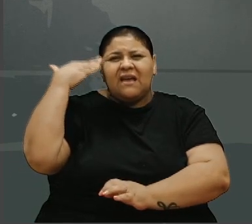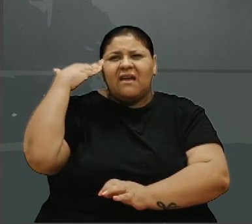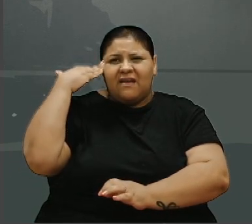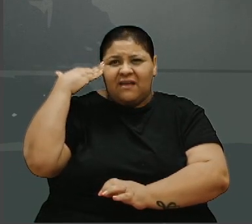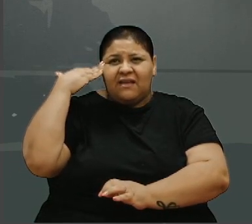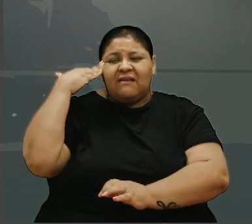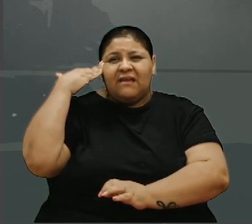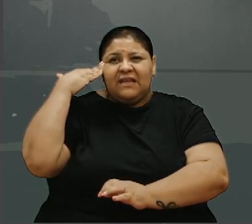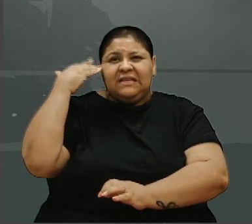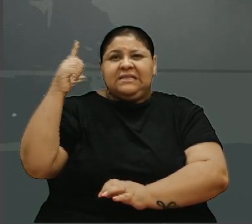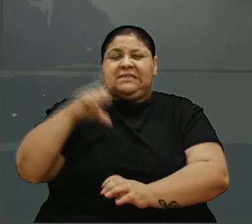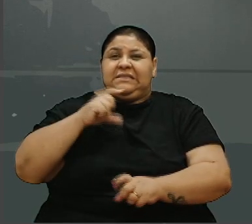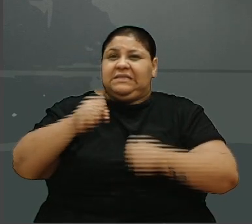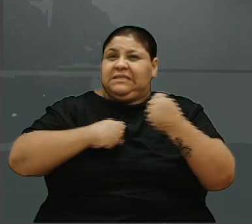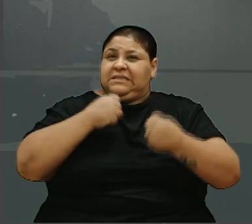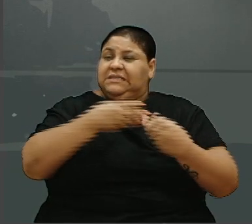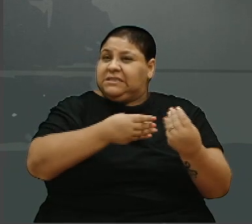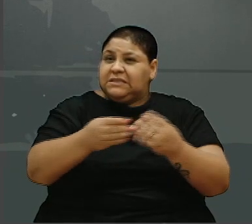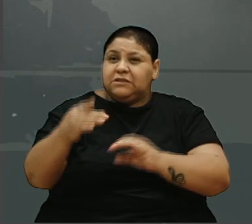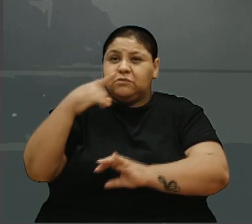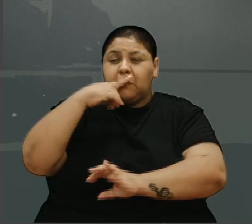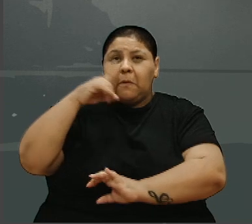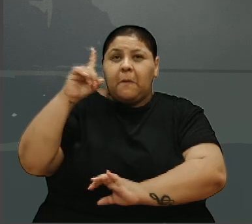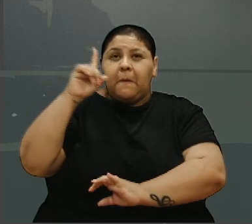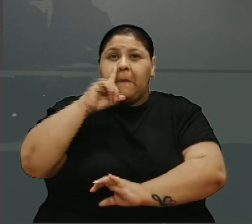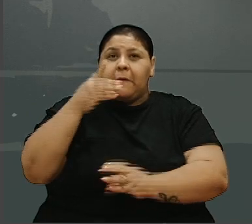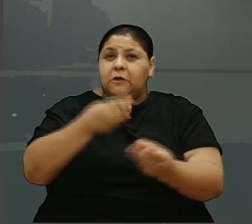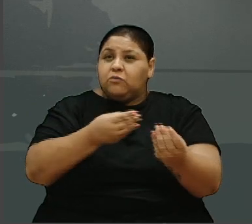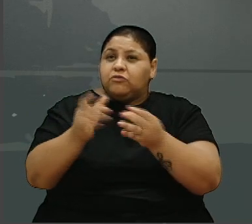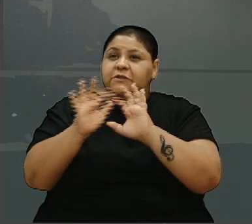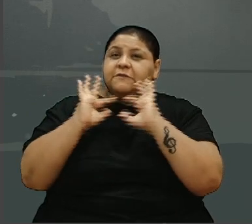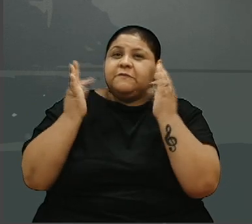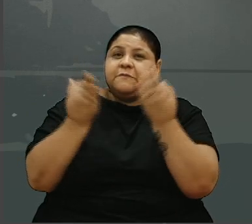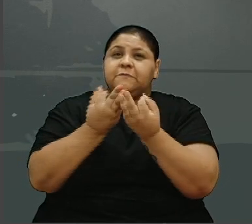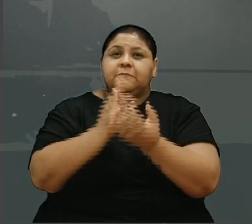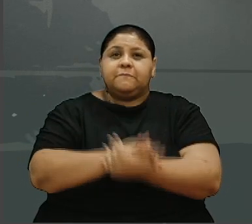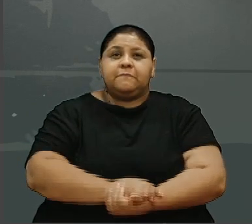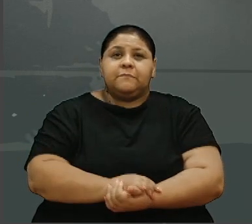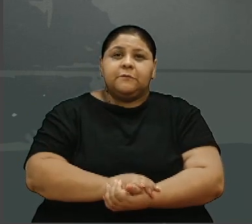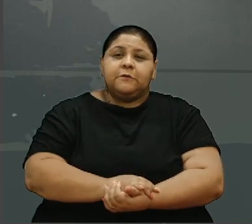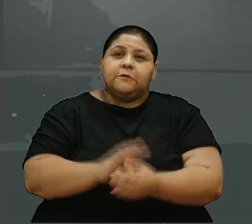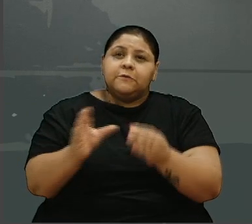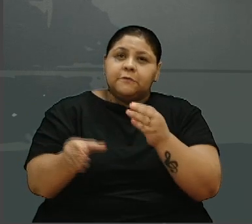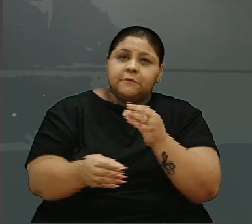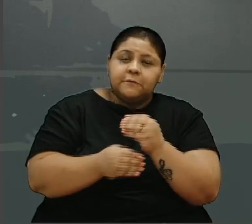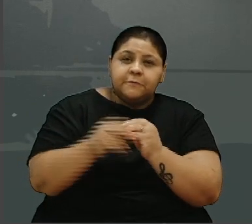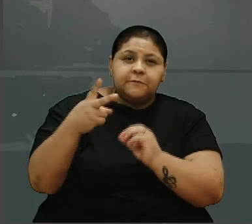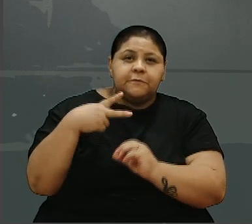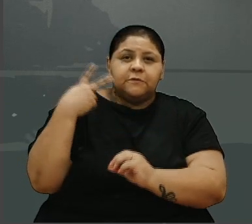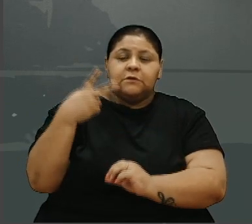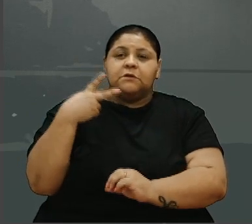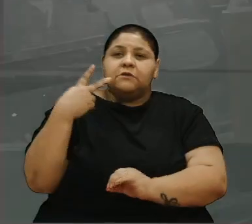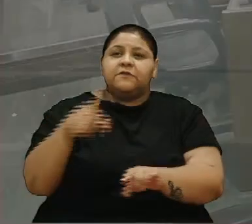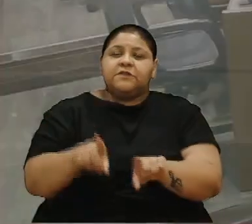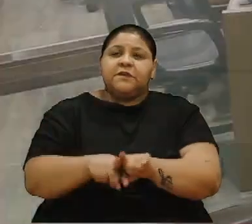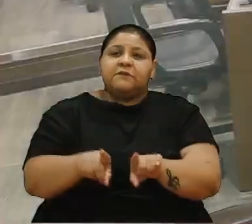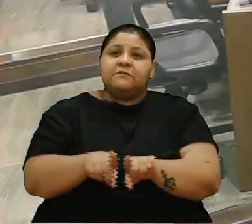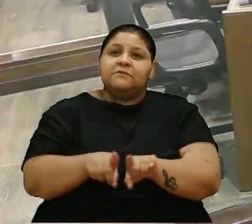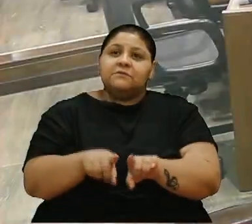que é a indignação de muitos pais, de muitas mães, de muitas famílias. A sua parte, vereador Fantinel. Próxima tela, por